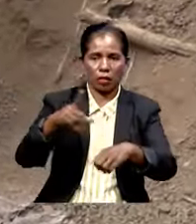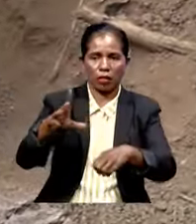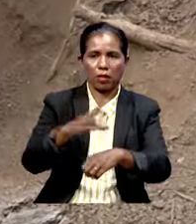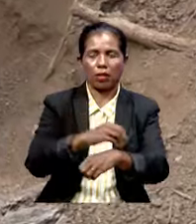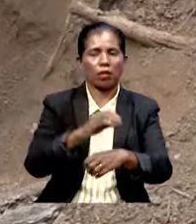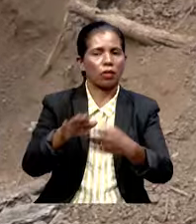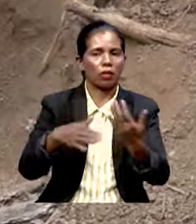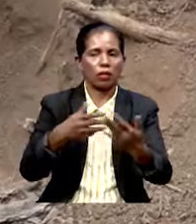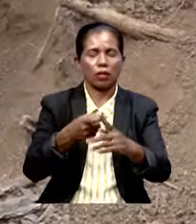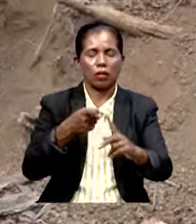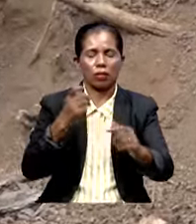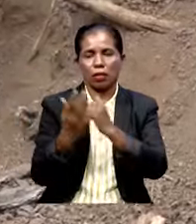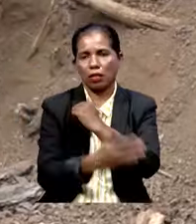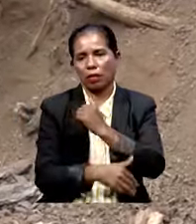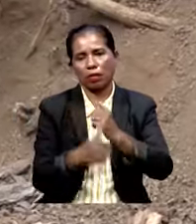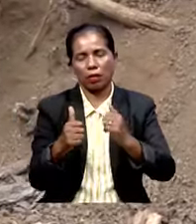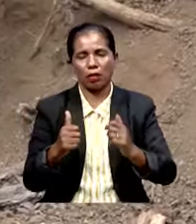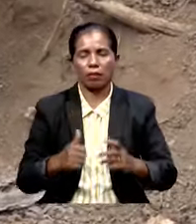doador sira husi rai liur.